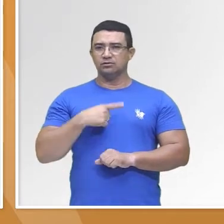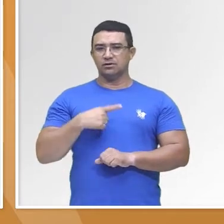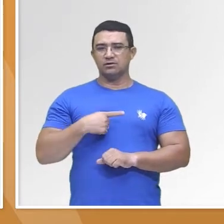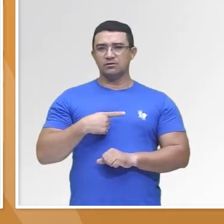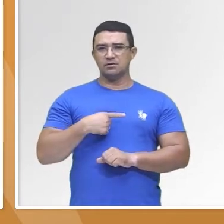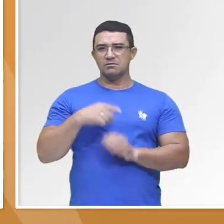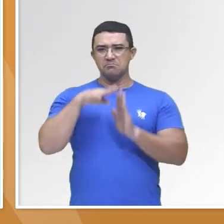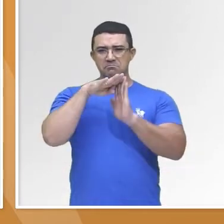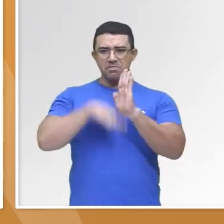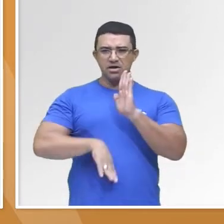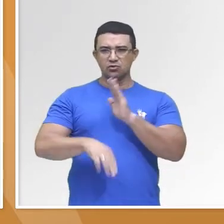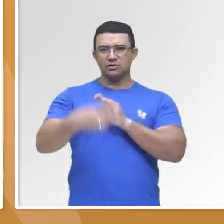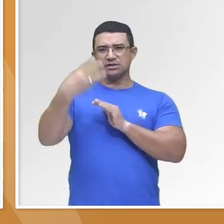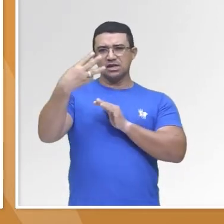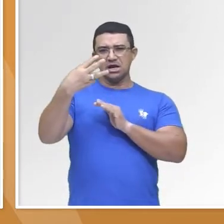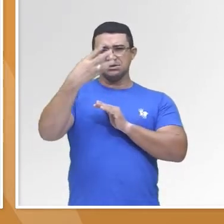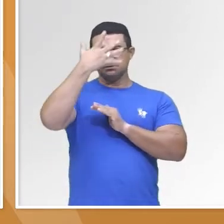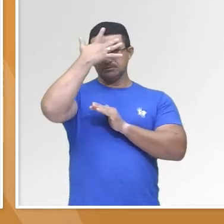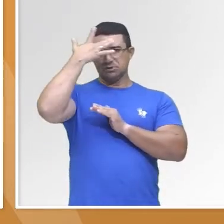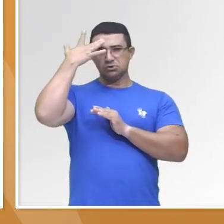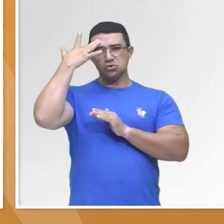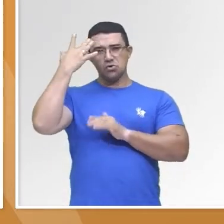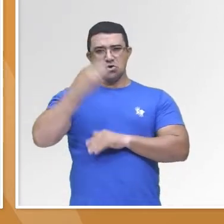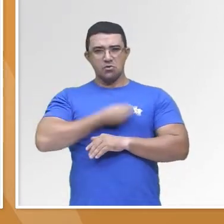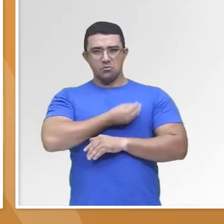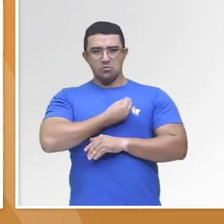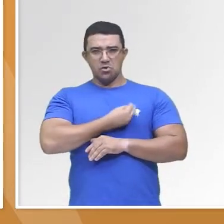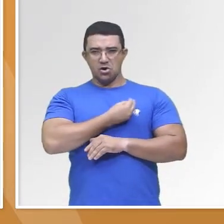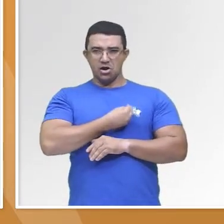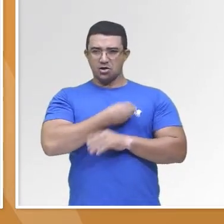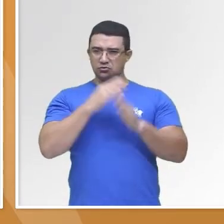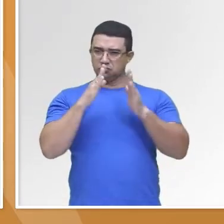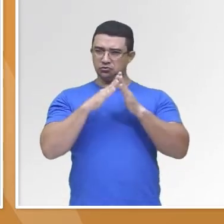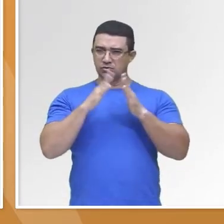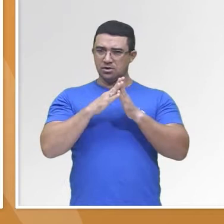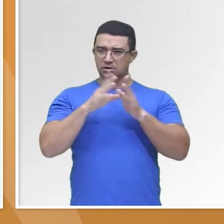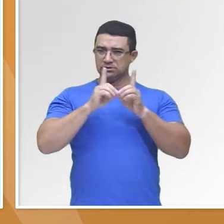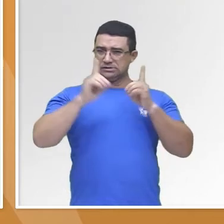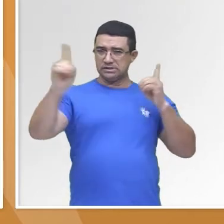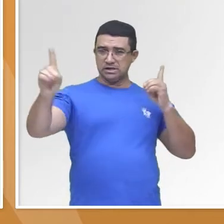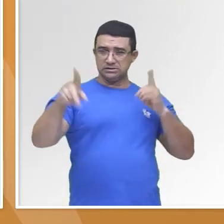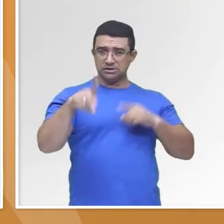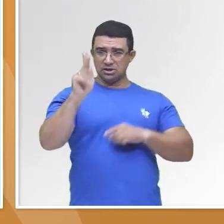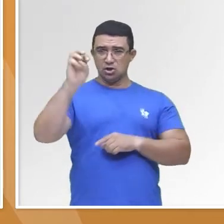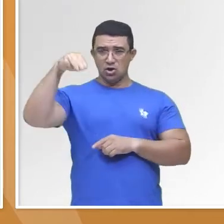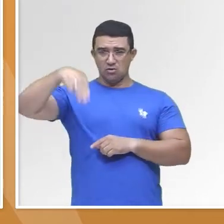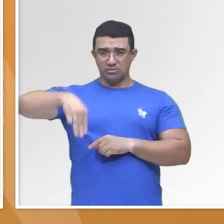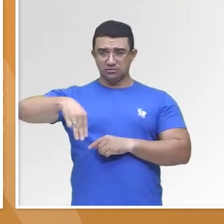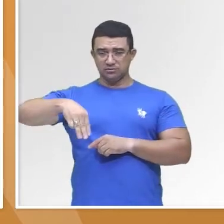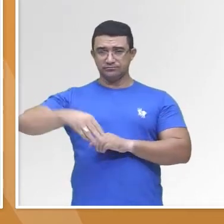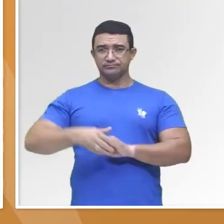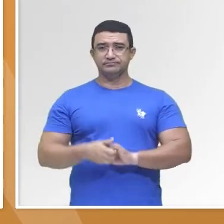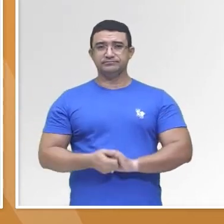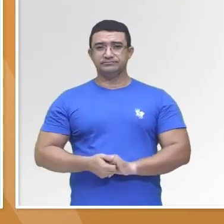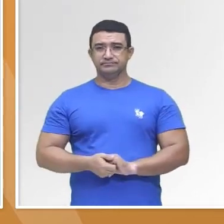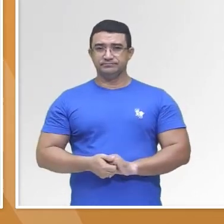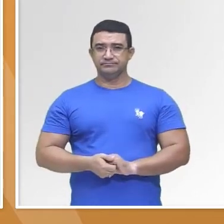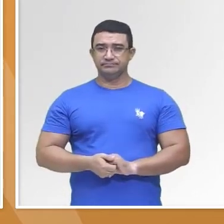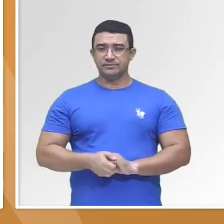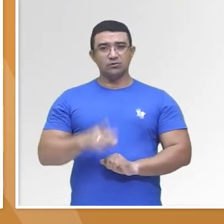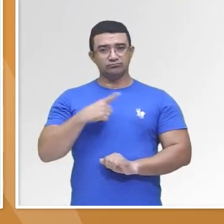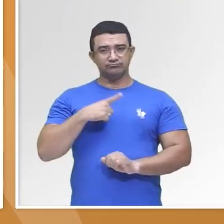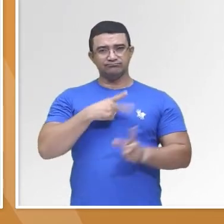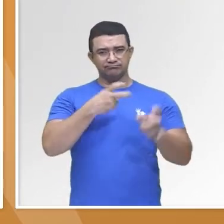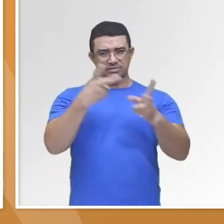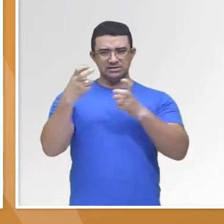por quilômetros quadrados, tá? Por quilômetro quadrado. Então, nós vamos ter no mundo essa